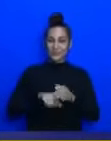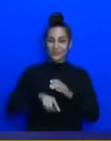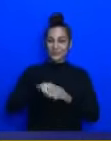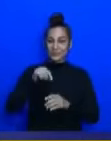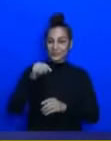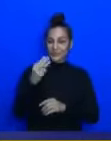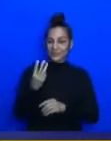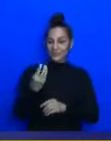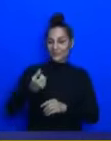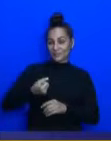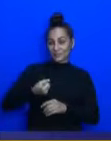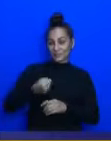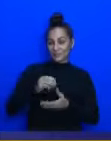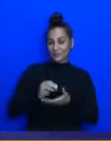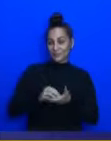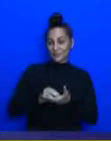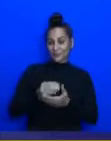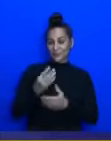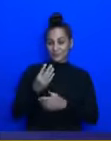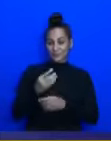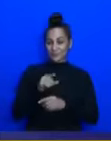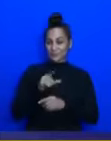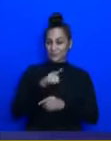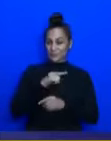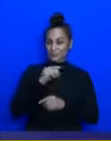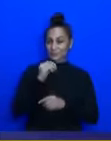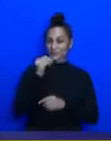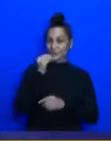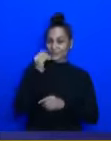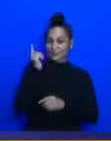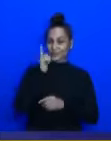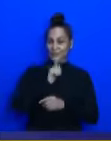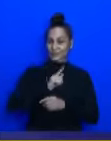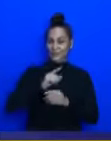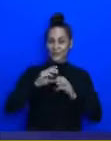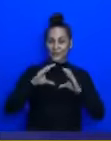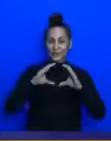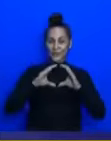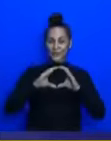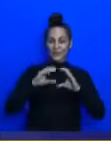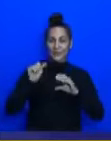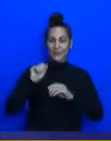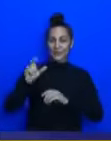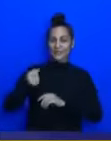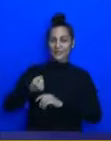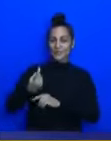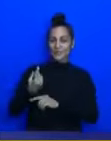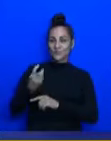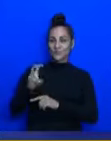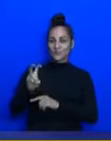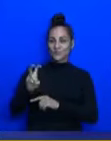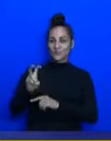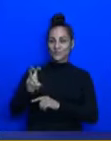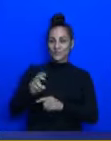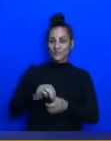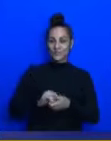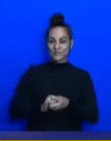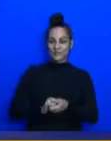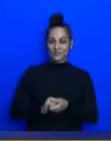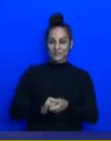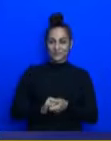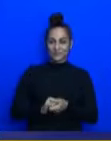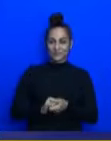Foram sorteados 3 números, faltam 4. Você ainda tem chances. Bola azul número 15.